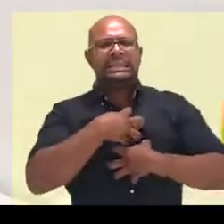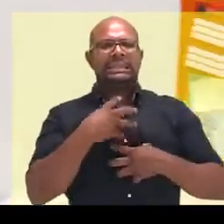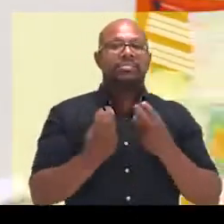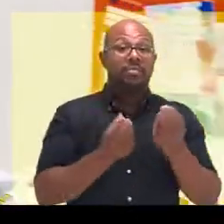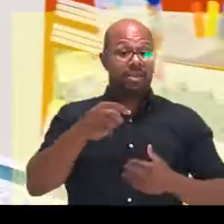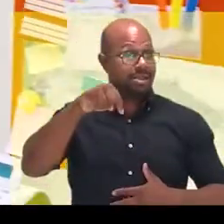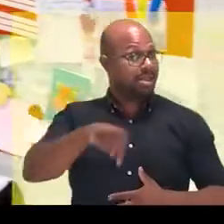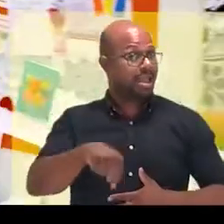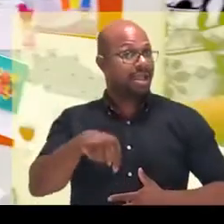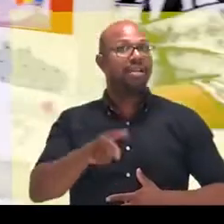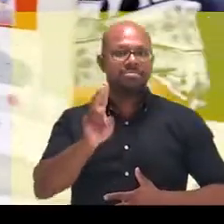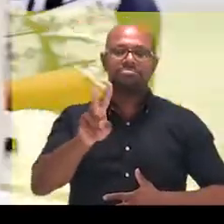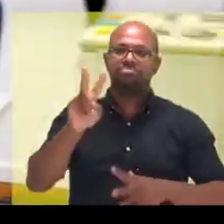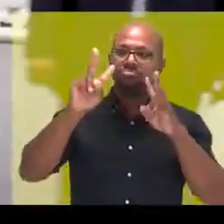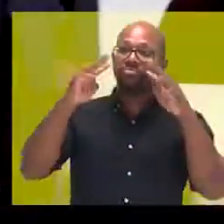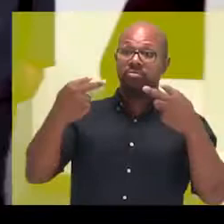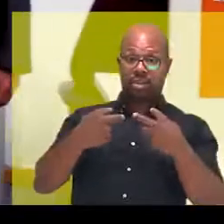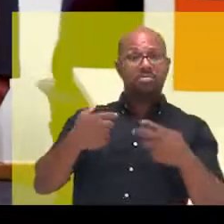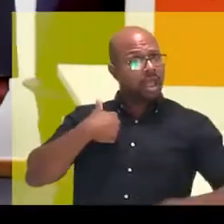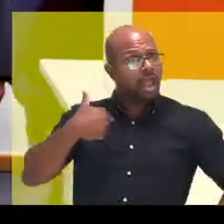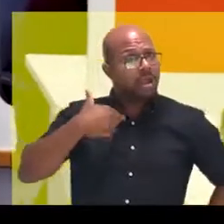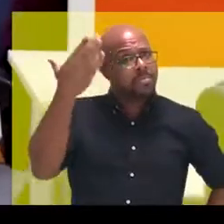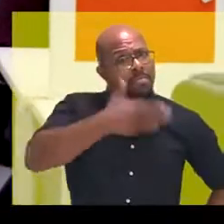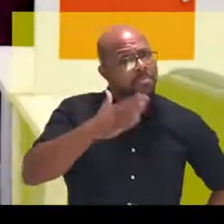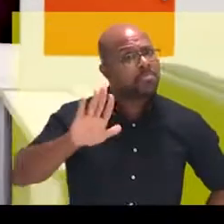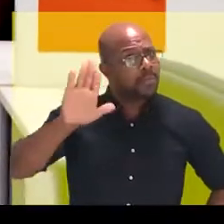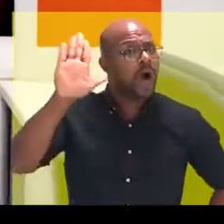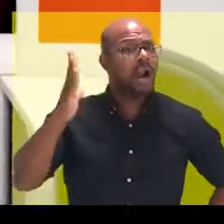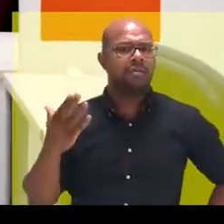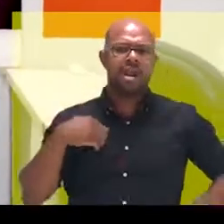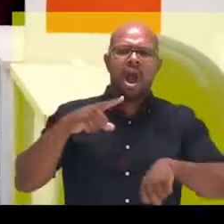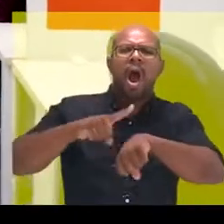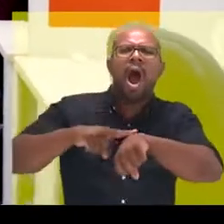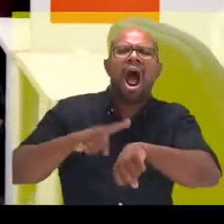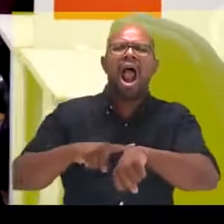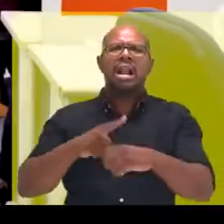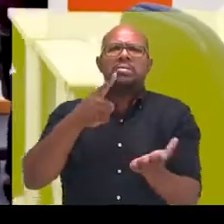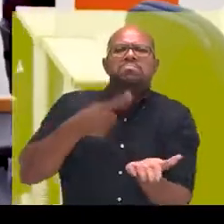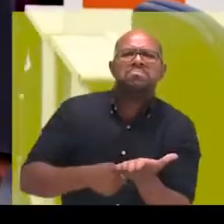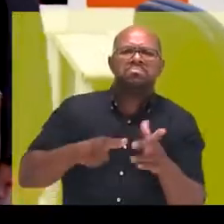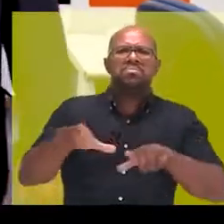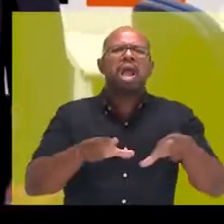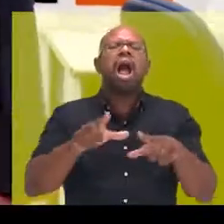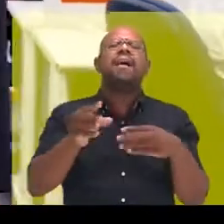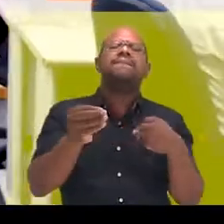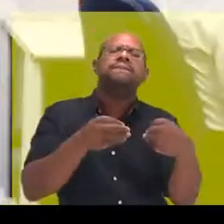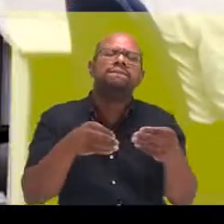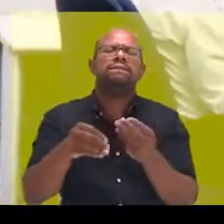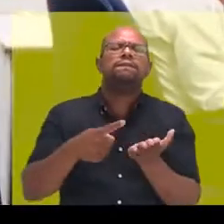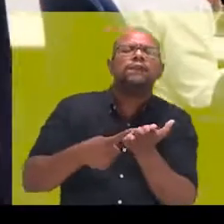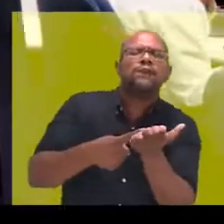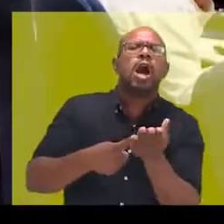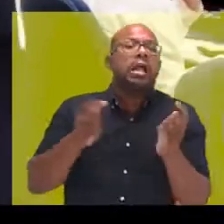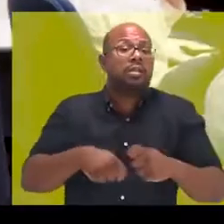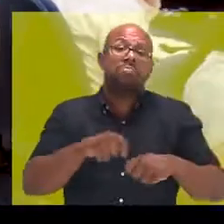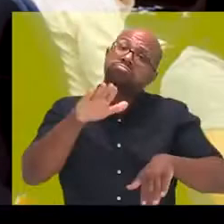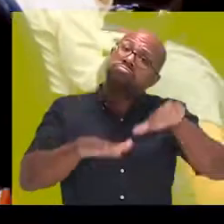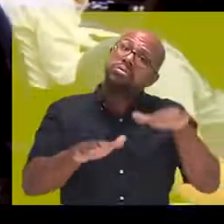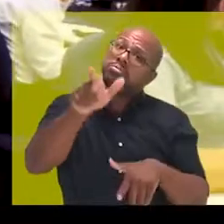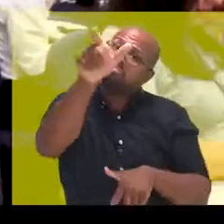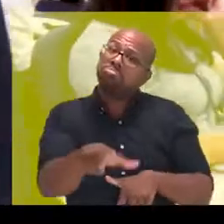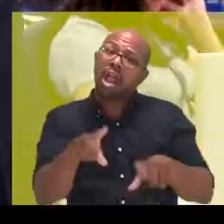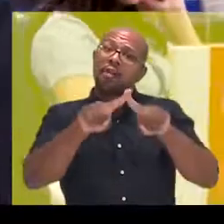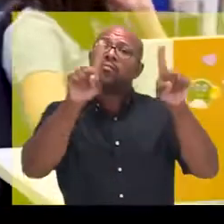sentimentos. Aqui, somos ouvidos. Eu sou prova disso. Os horários são flexíveis e negociados. E dependendo